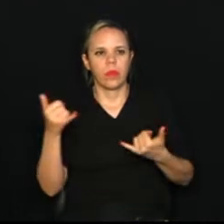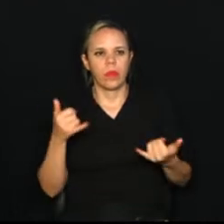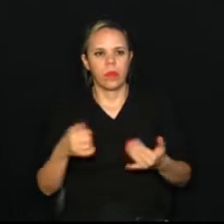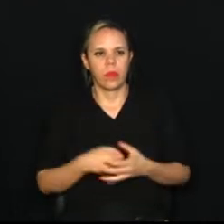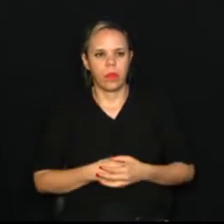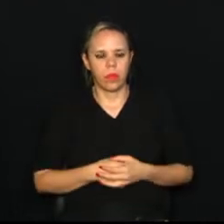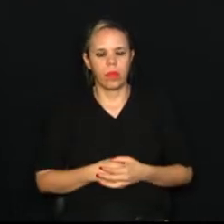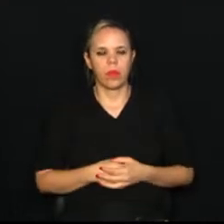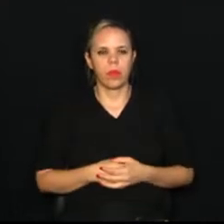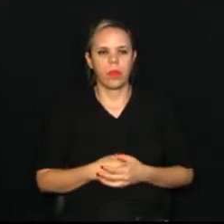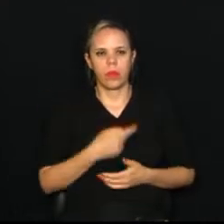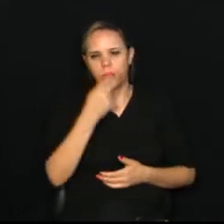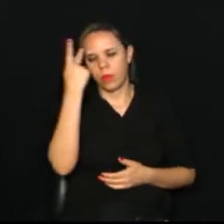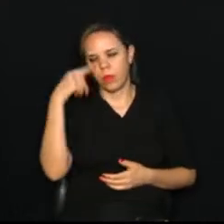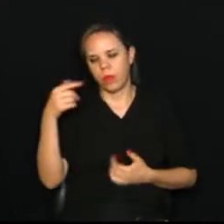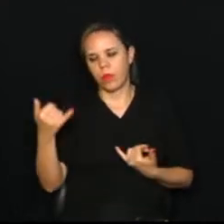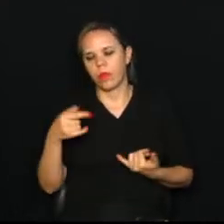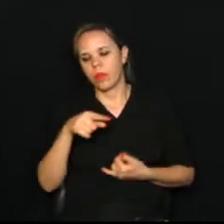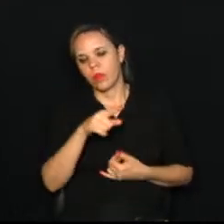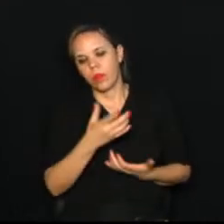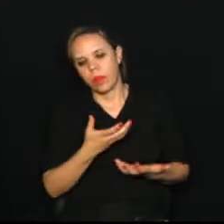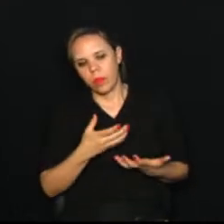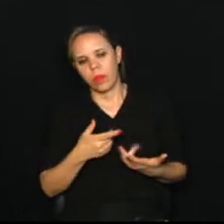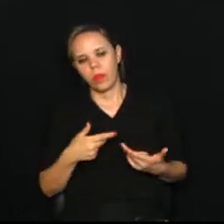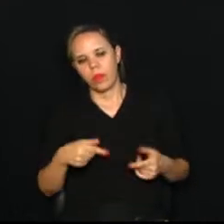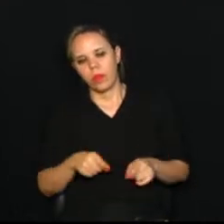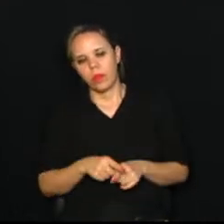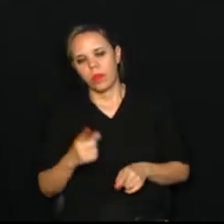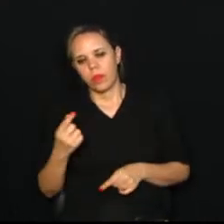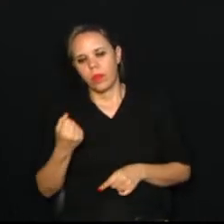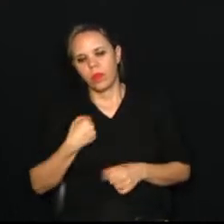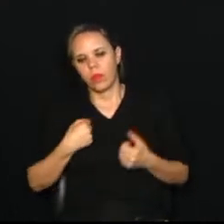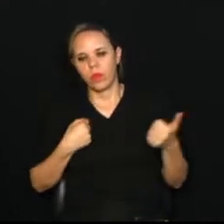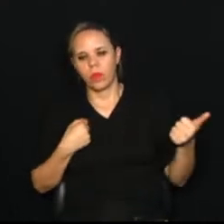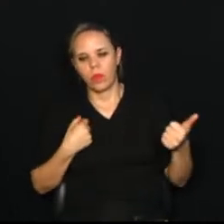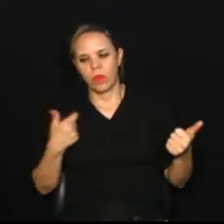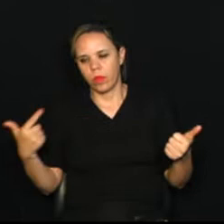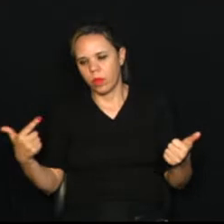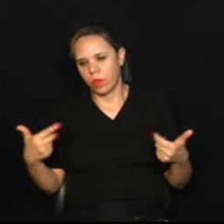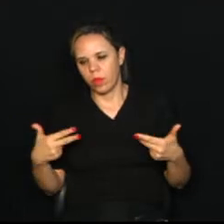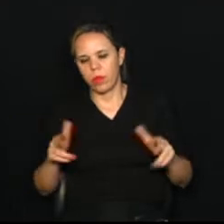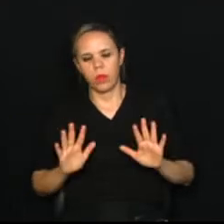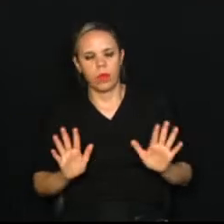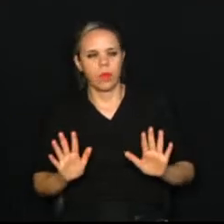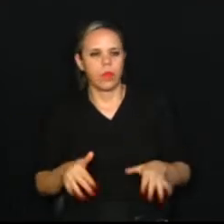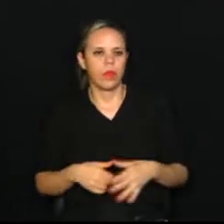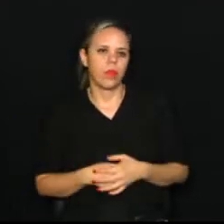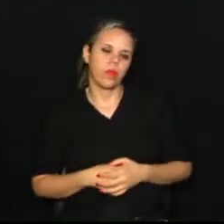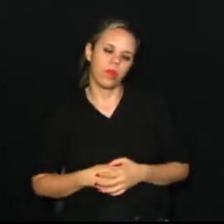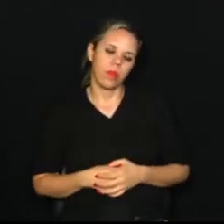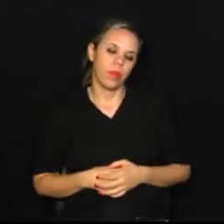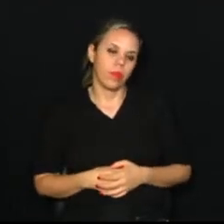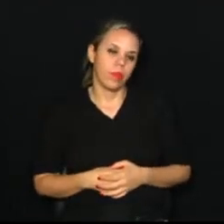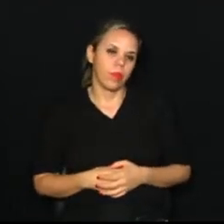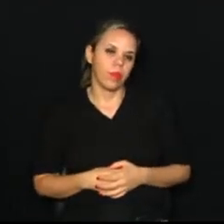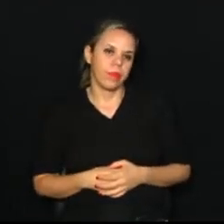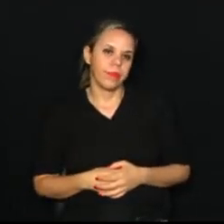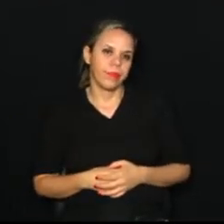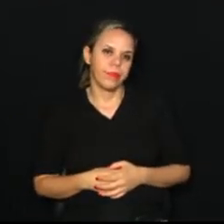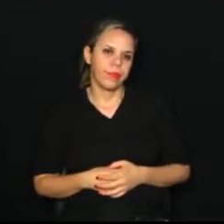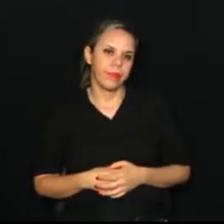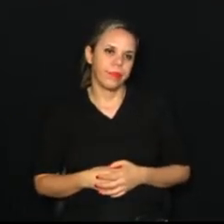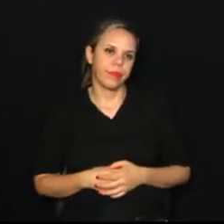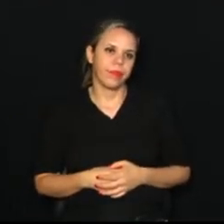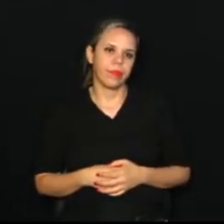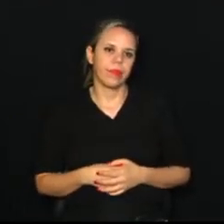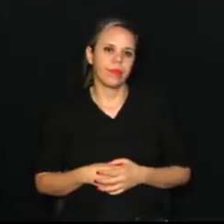e a pessoa fala, se você quer tal coisa, diz que 1, se você quiser outra coisa, diz que 2, diz que 3. O